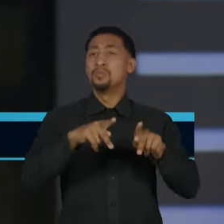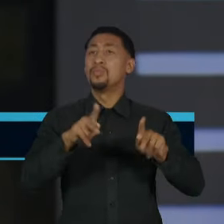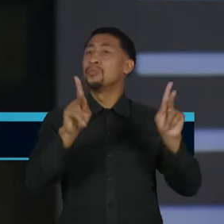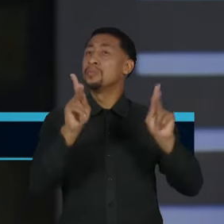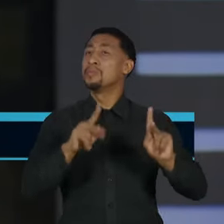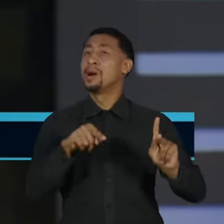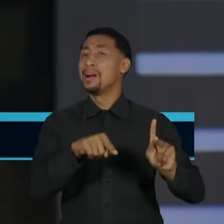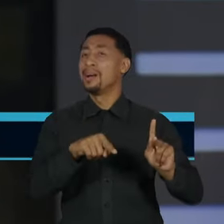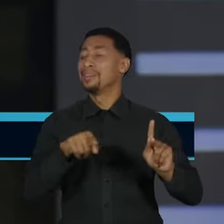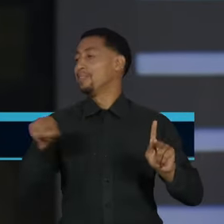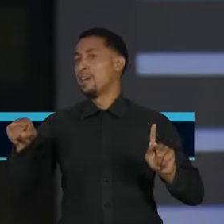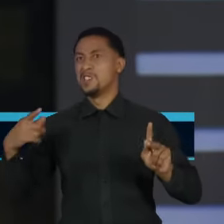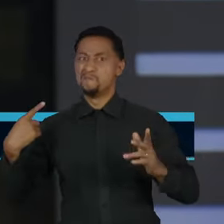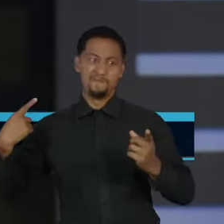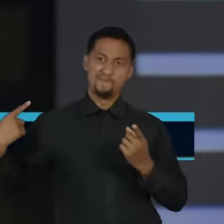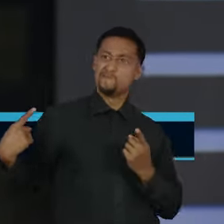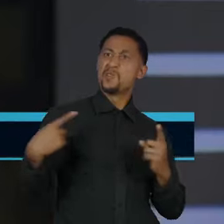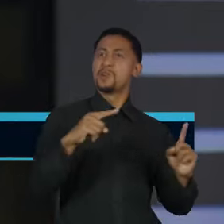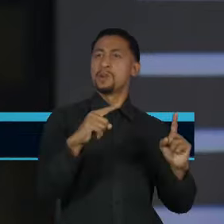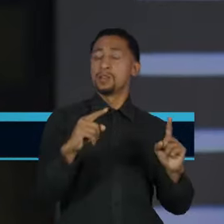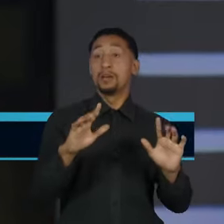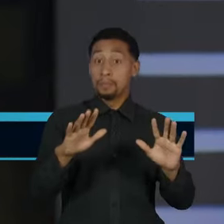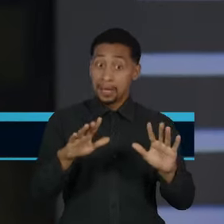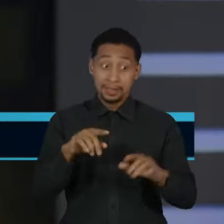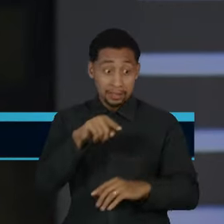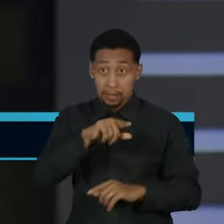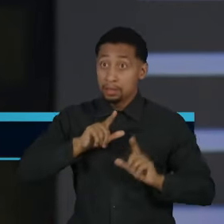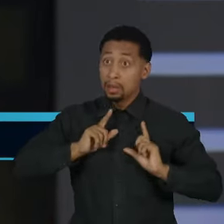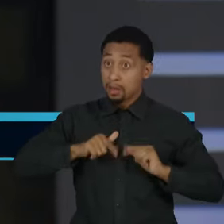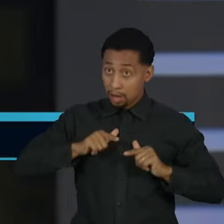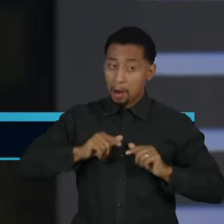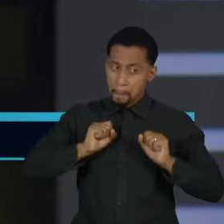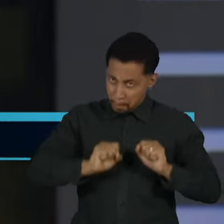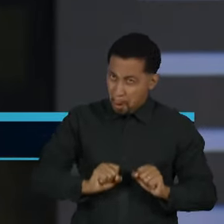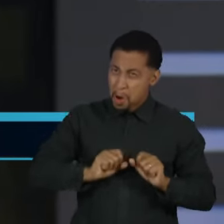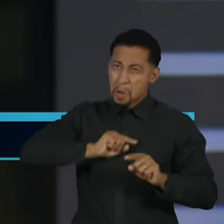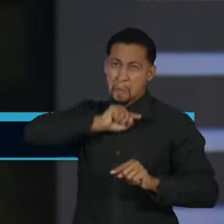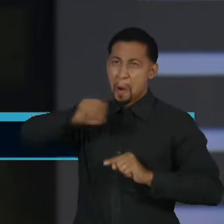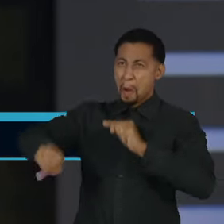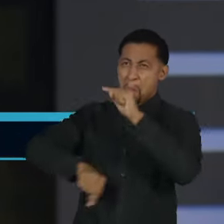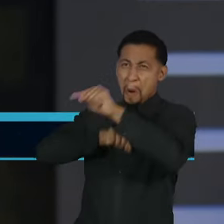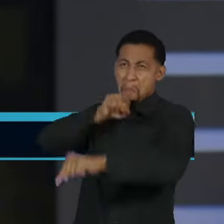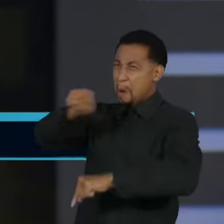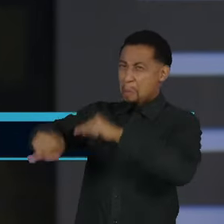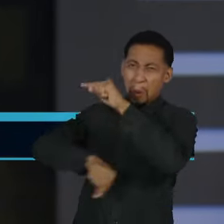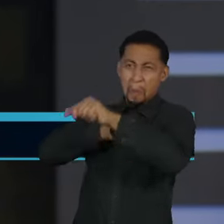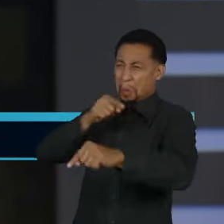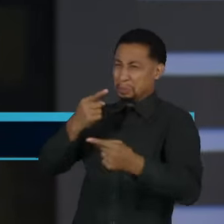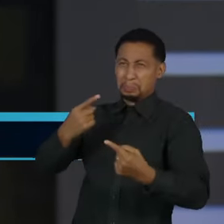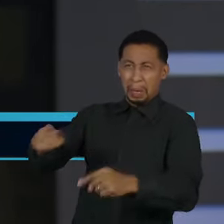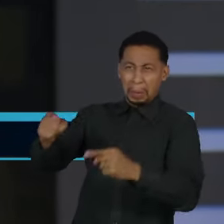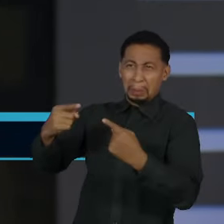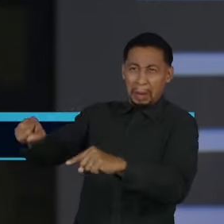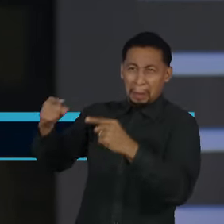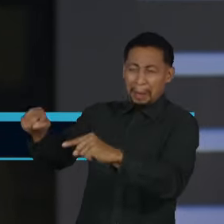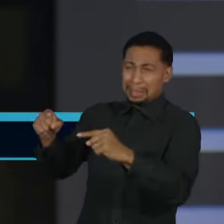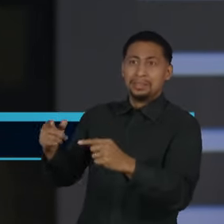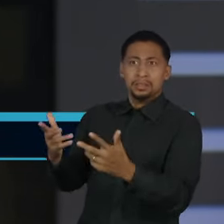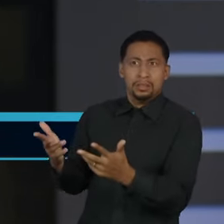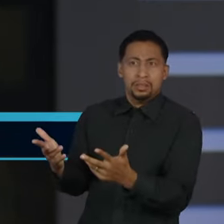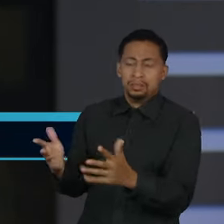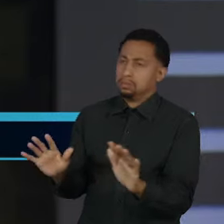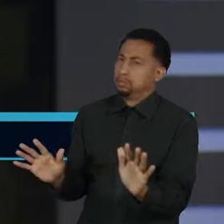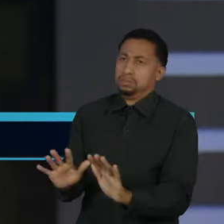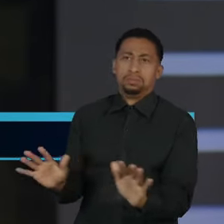que isso não justifica determinadas medidas que o governo israelense está tomando, muito mais no sentido de buscar uma